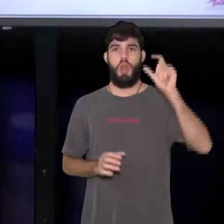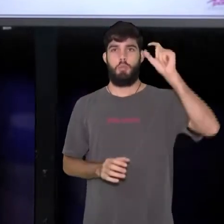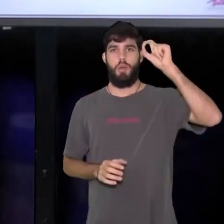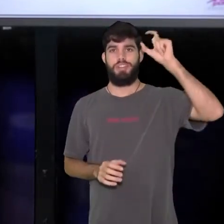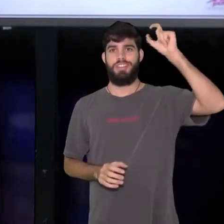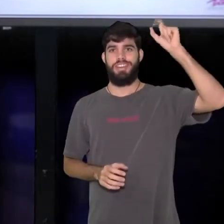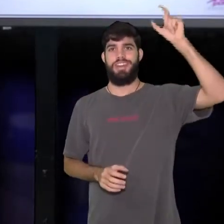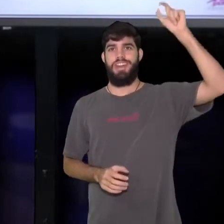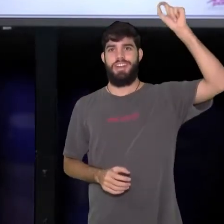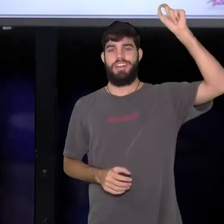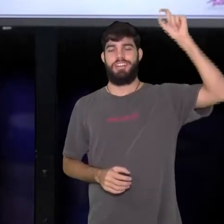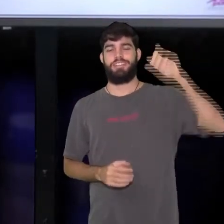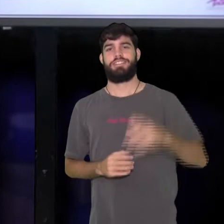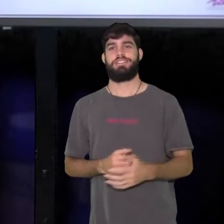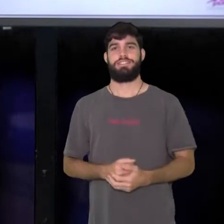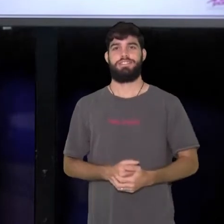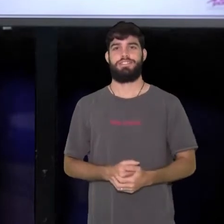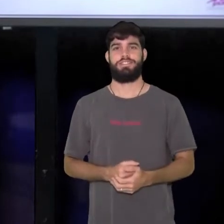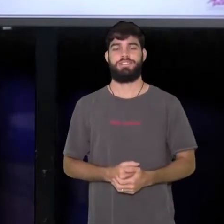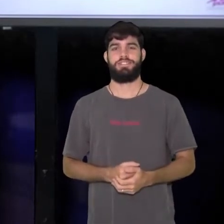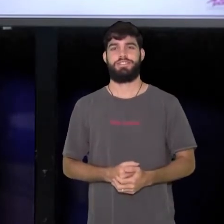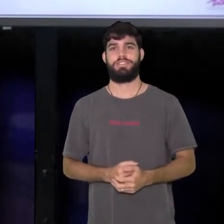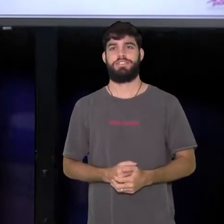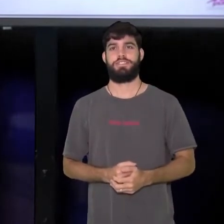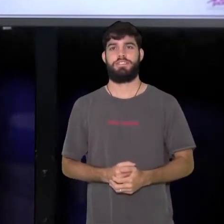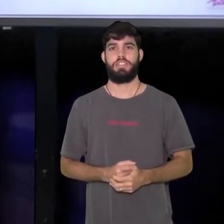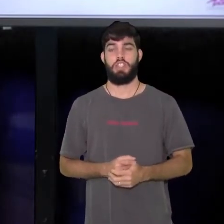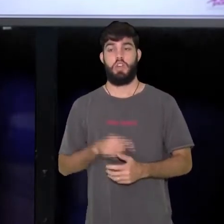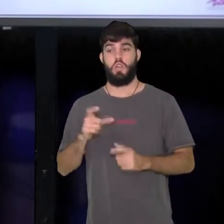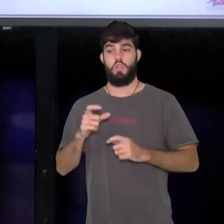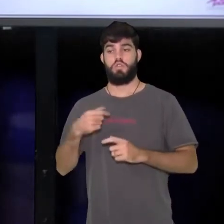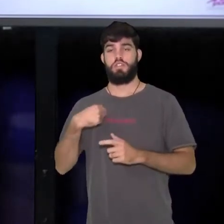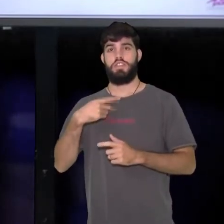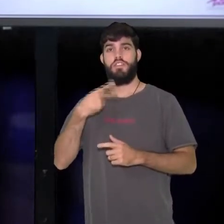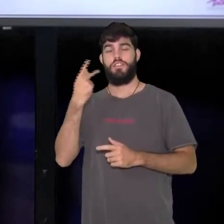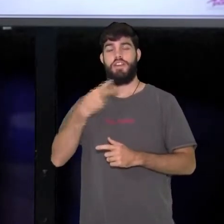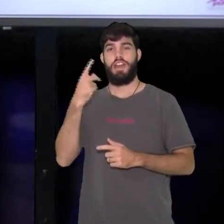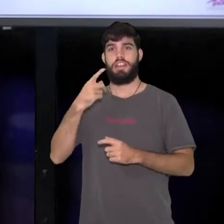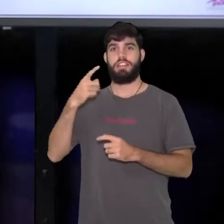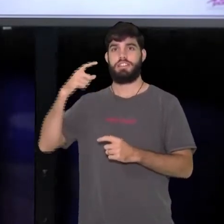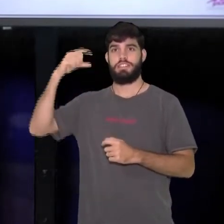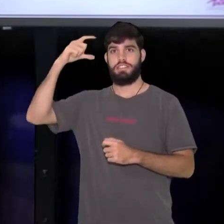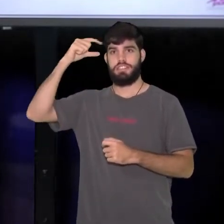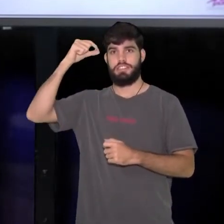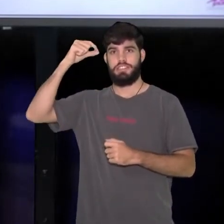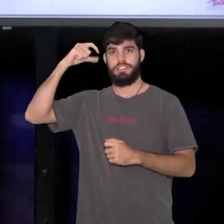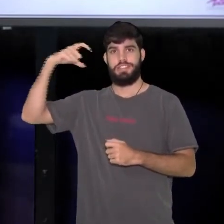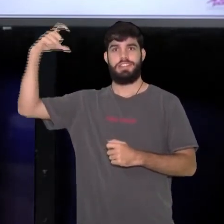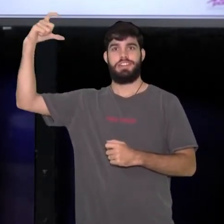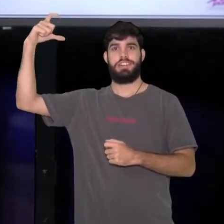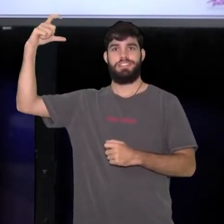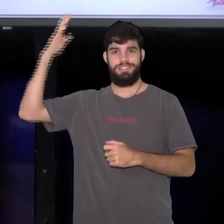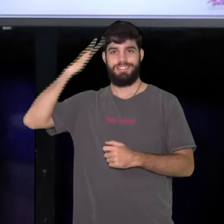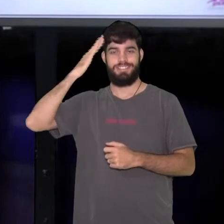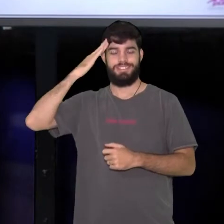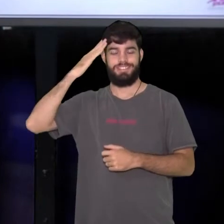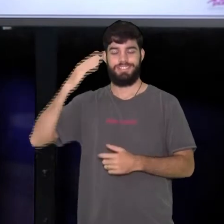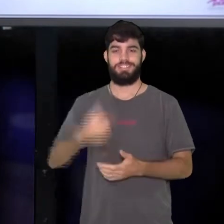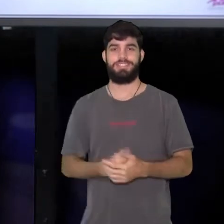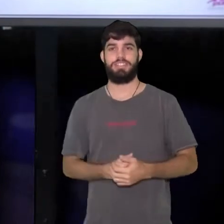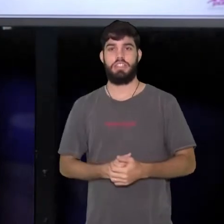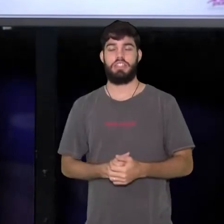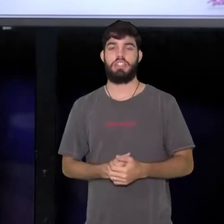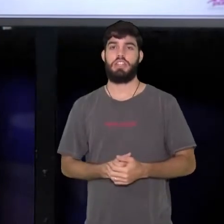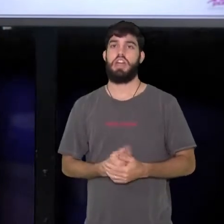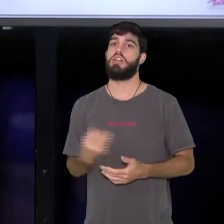no balão principal. O balão de fala, ele tem uma setinha vindo para a cabeça do personagem, tá? E isso é